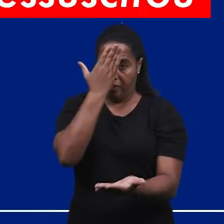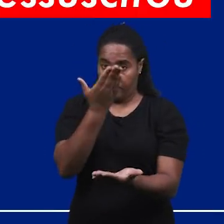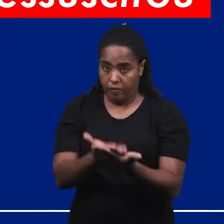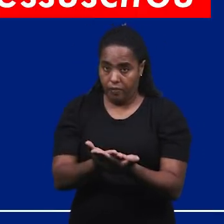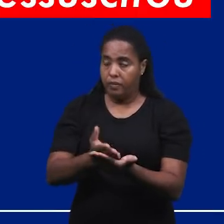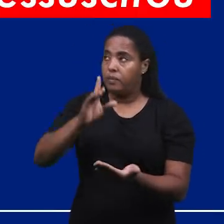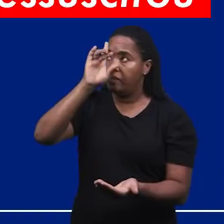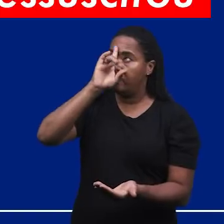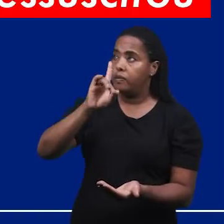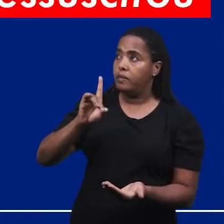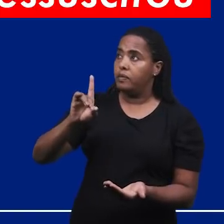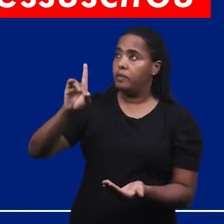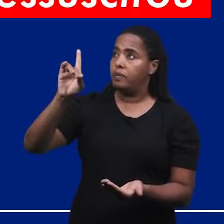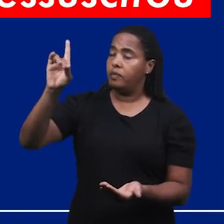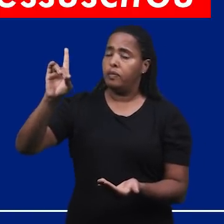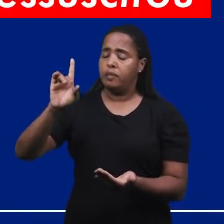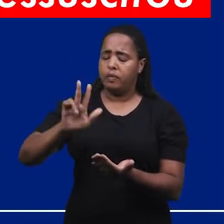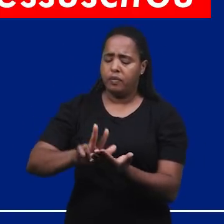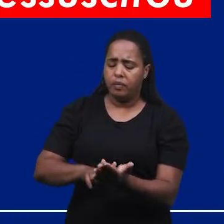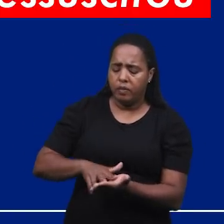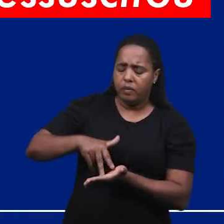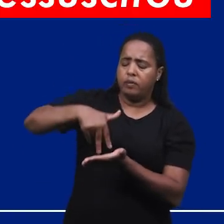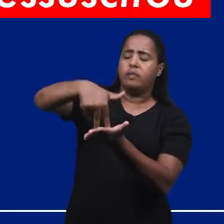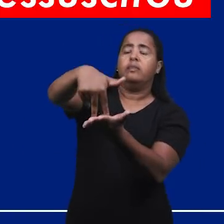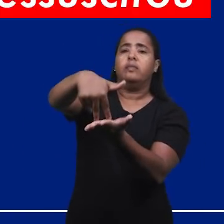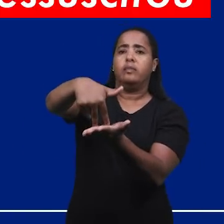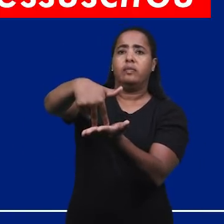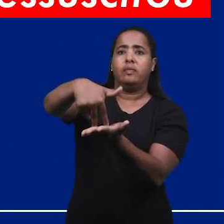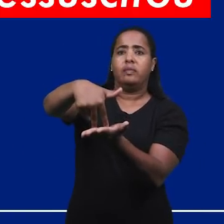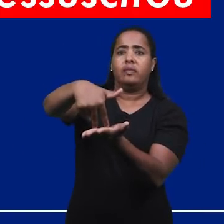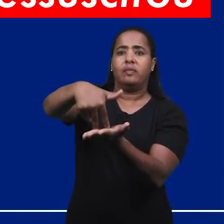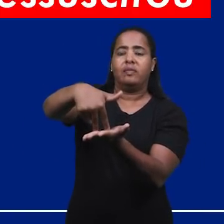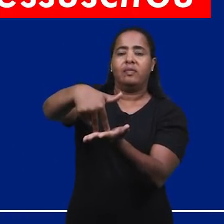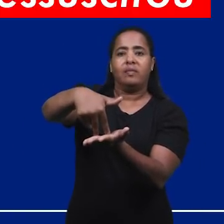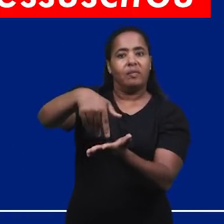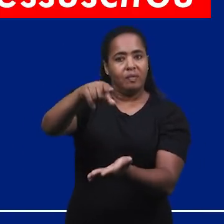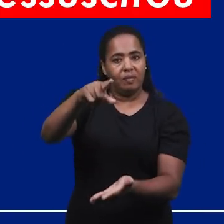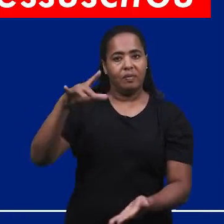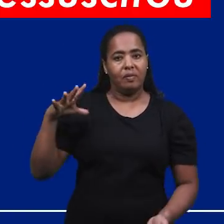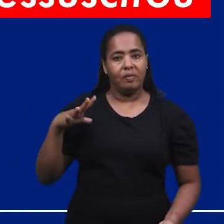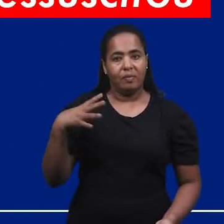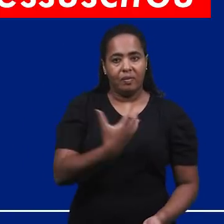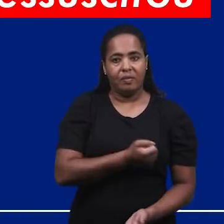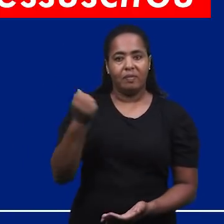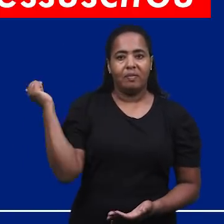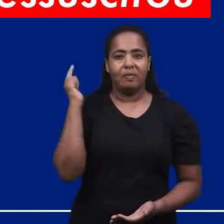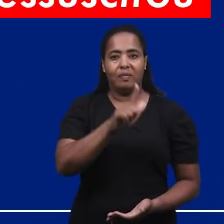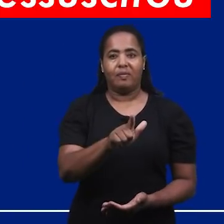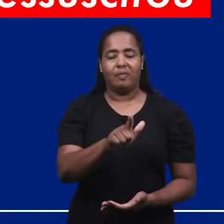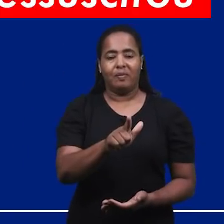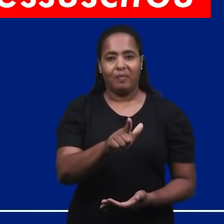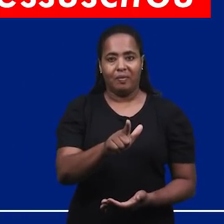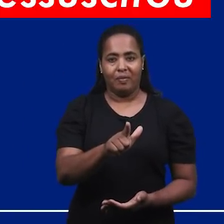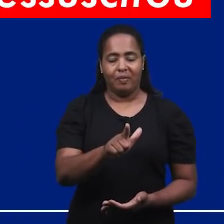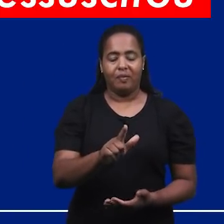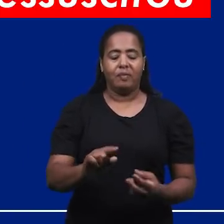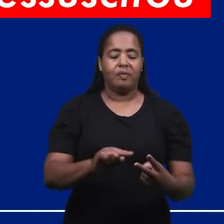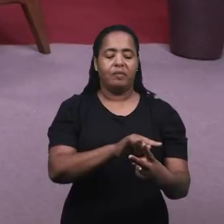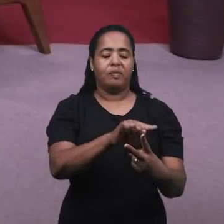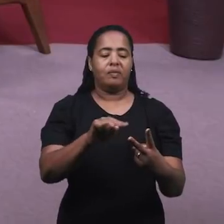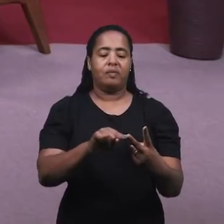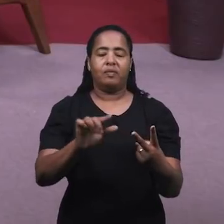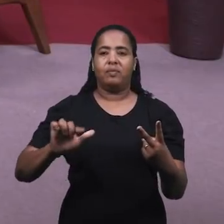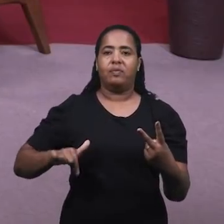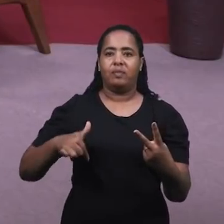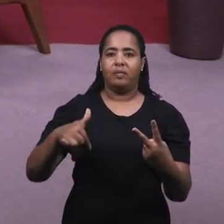que Deus o ressuscitou dos mortos, serás salvo. Glória a Jesus. Então são 2